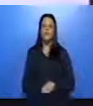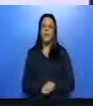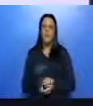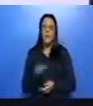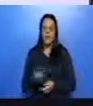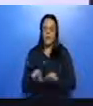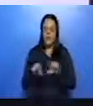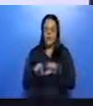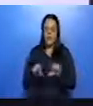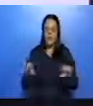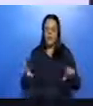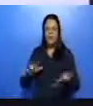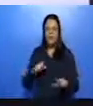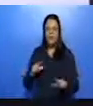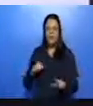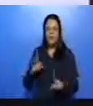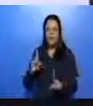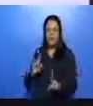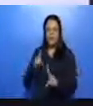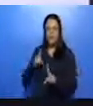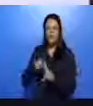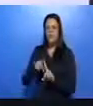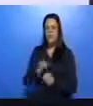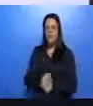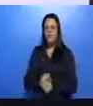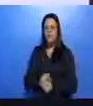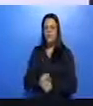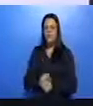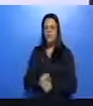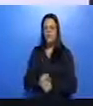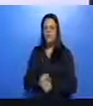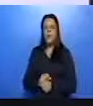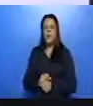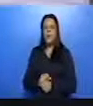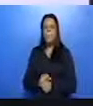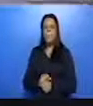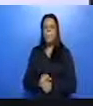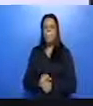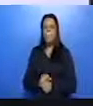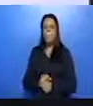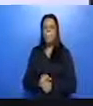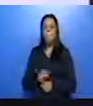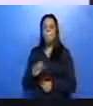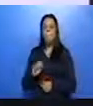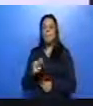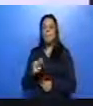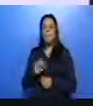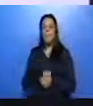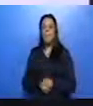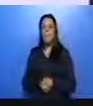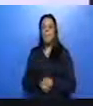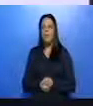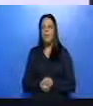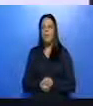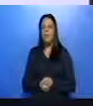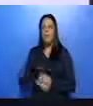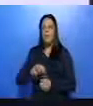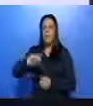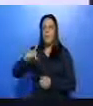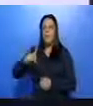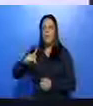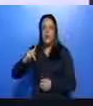de predicativo do sujeito. A predicativa. E liga-se ao sujeito da